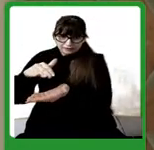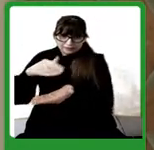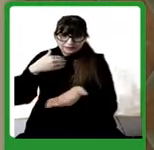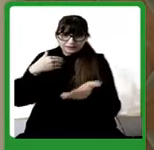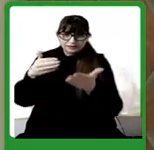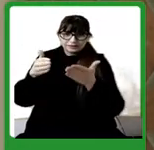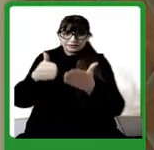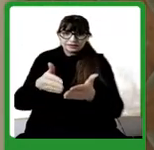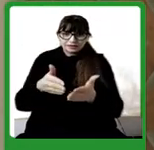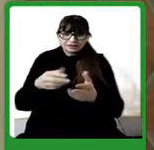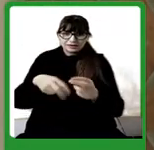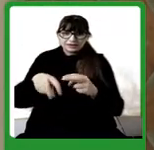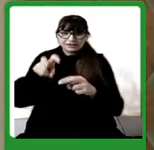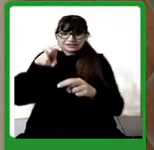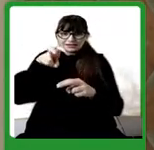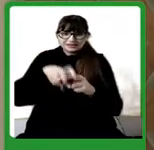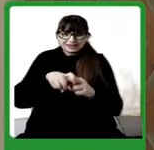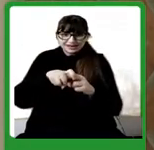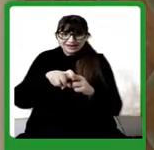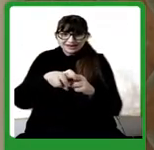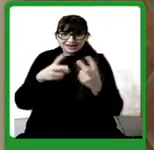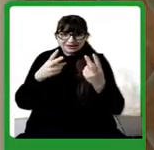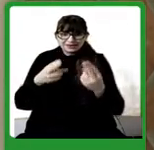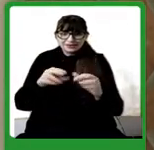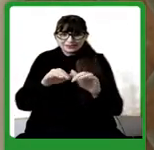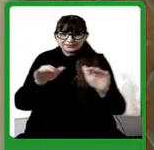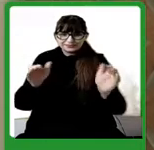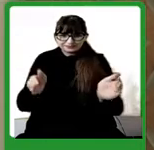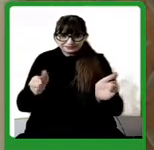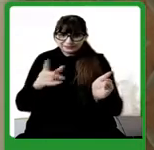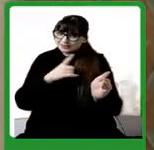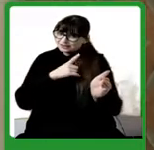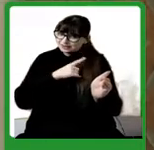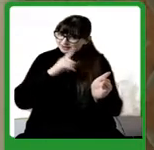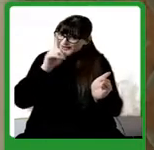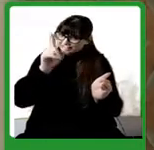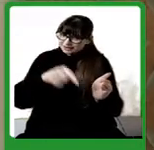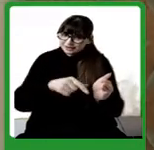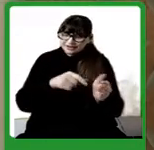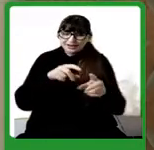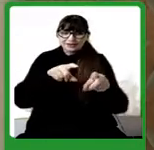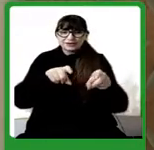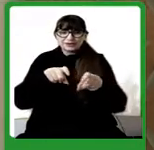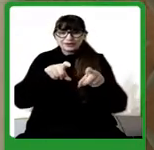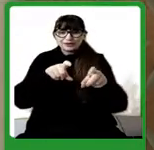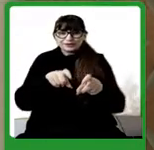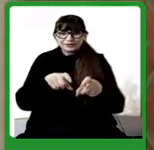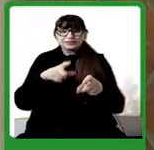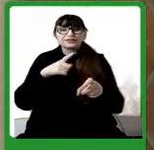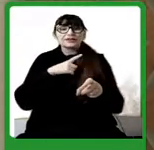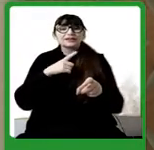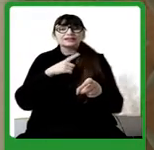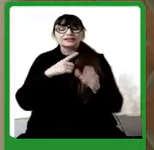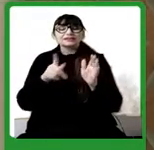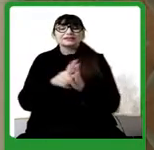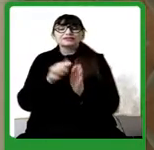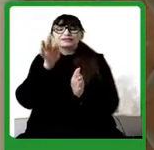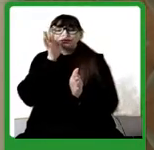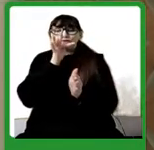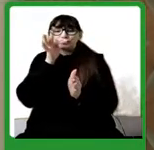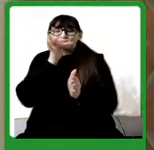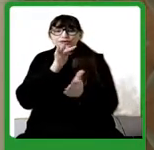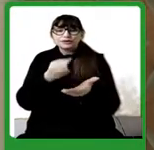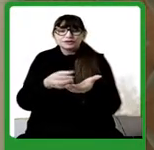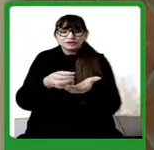pra sentar pra eles ficarem da altura da mesa, sabe? Você tem na casa de vocês, é de colono. Compota de fruta e vidro de pepino